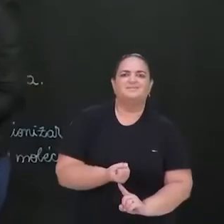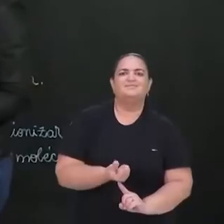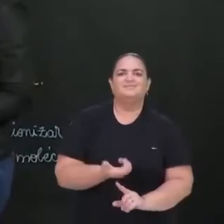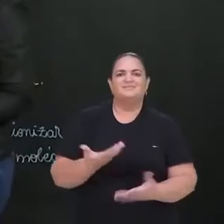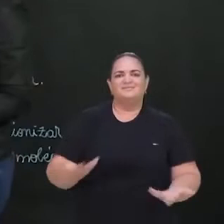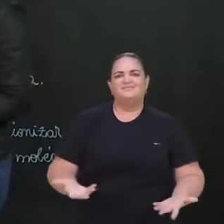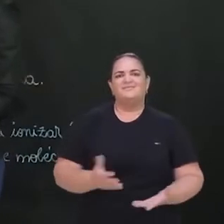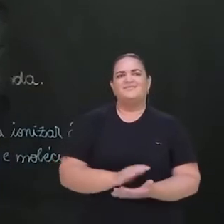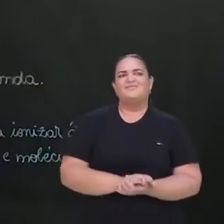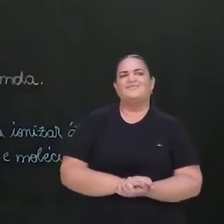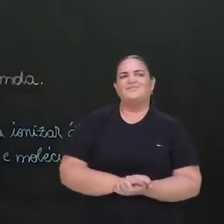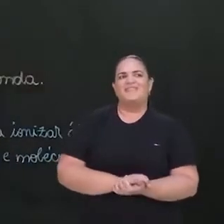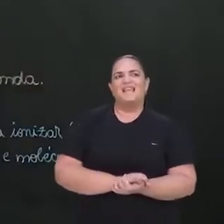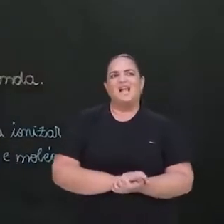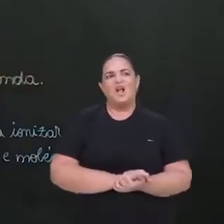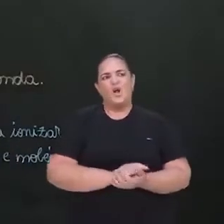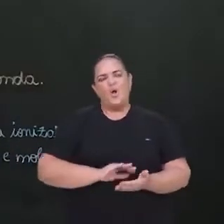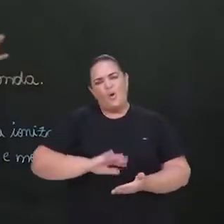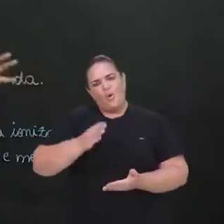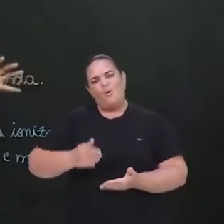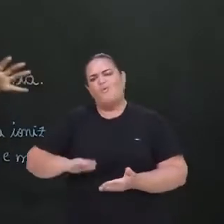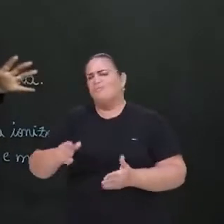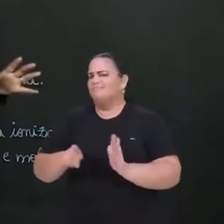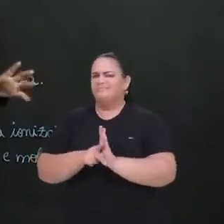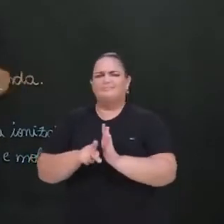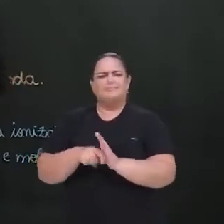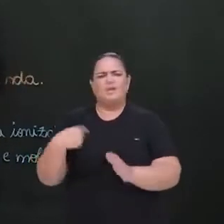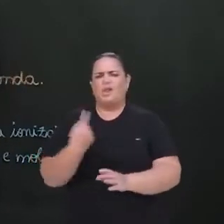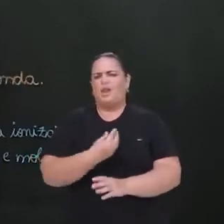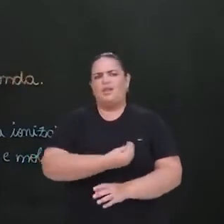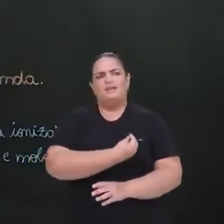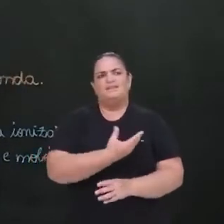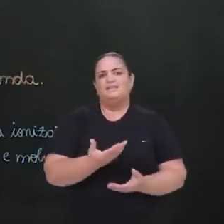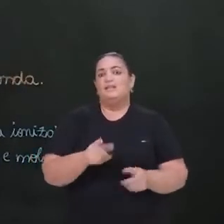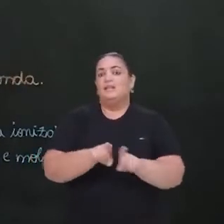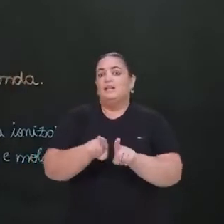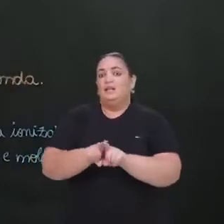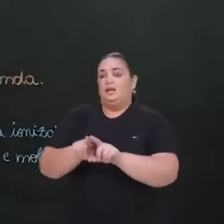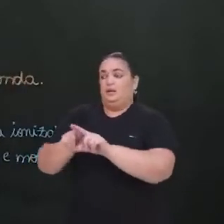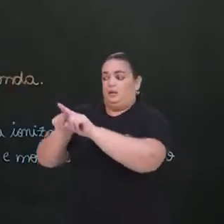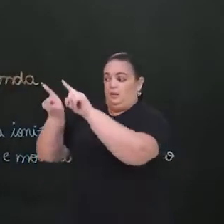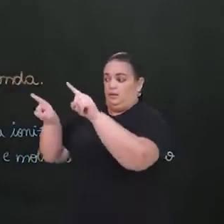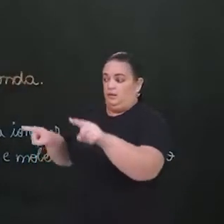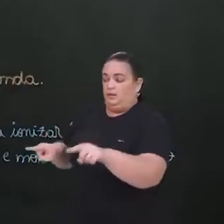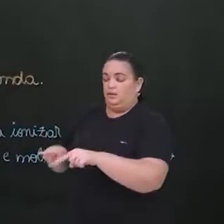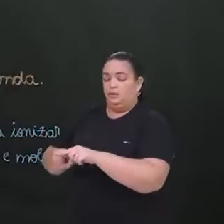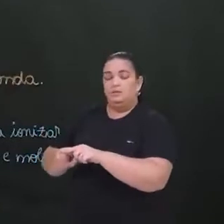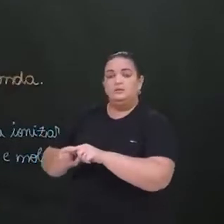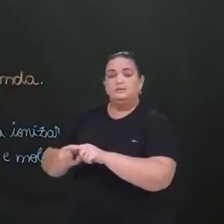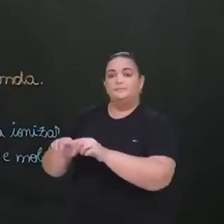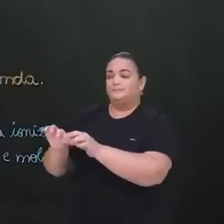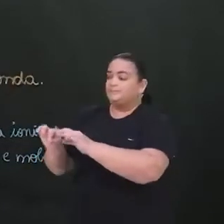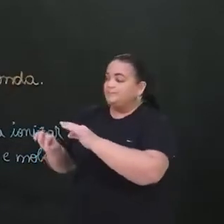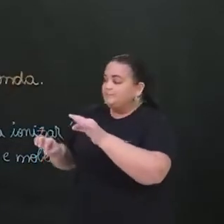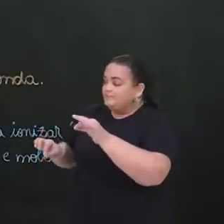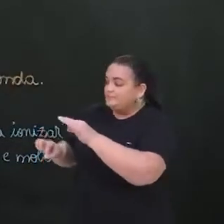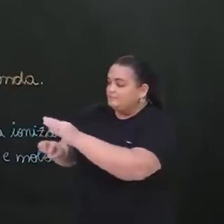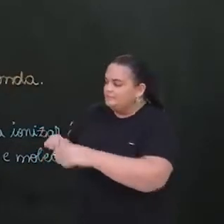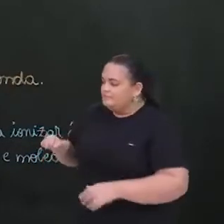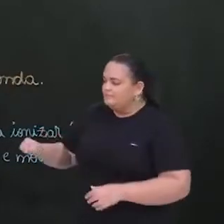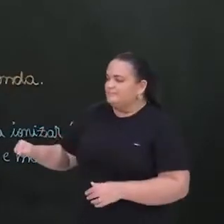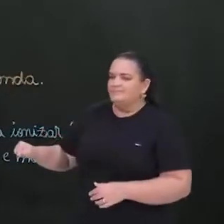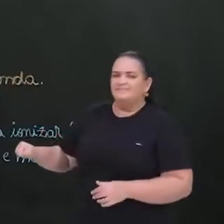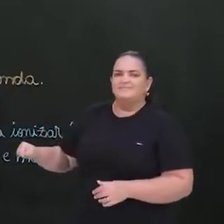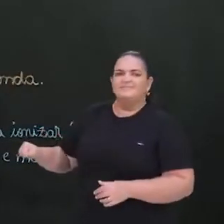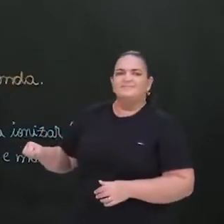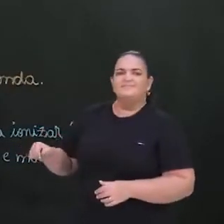aí ondas bastante do nosso cotidiano. Micro-ondas, pequenas ondas, micro-ondas, elas têm uma característica que elas